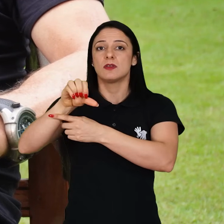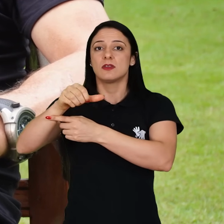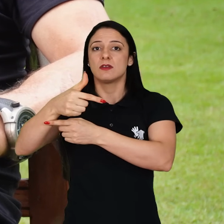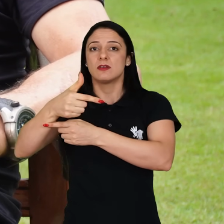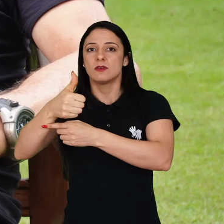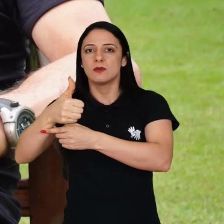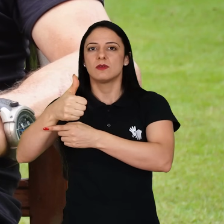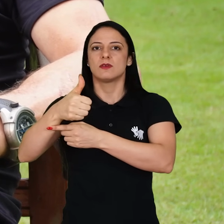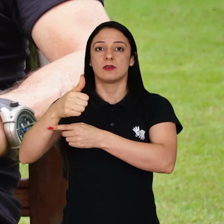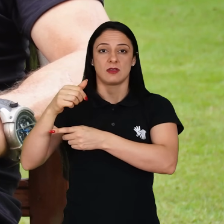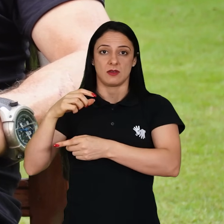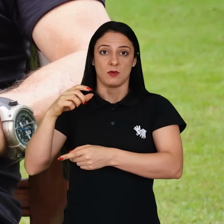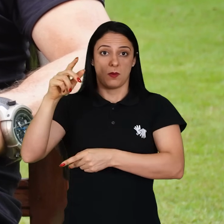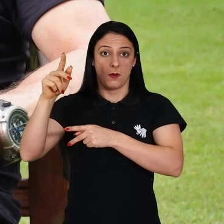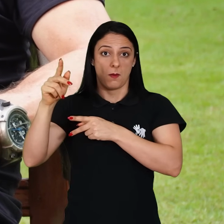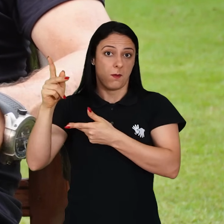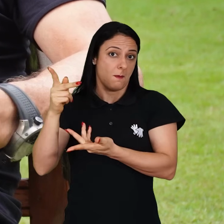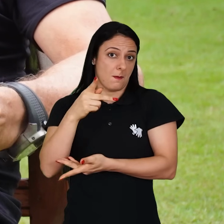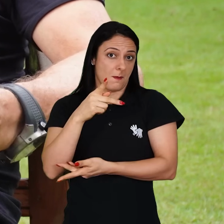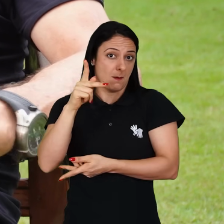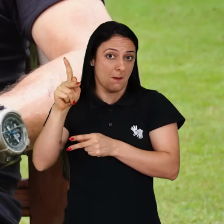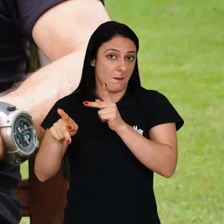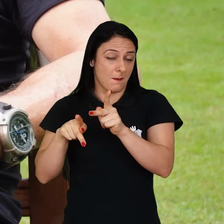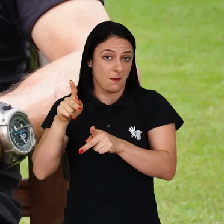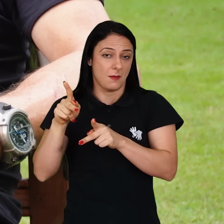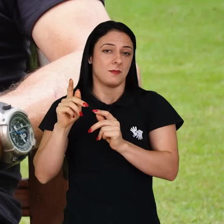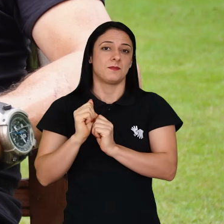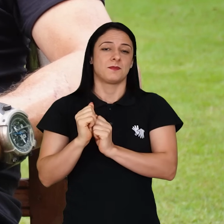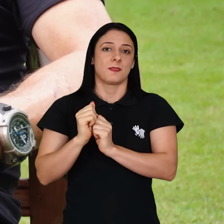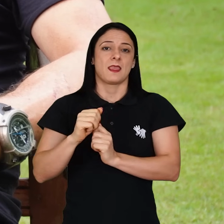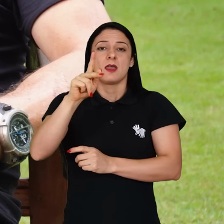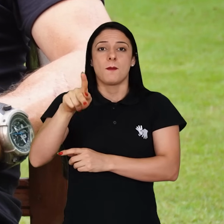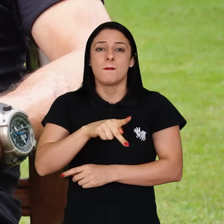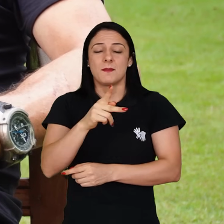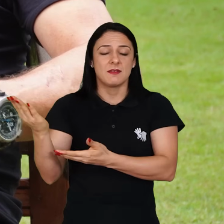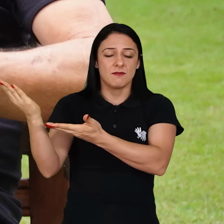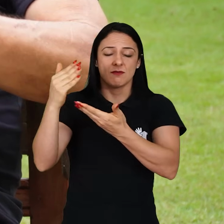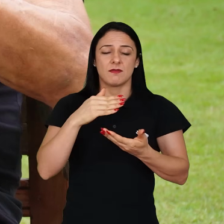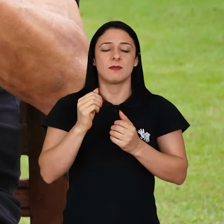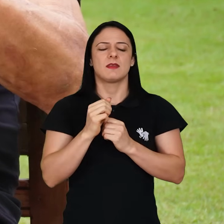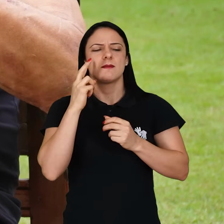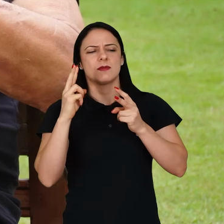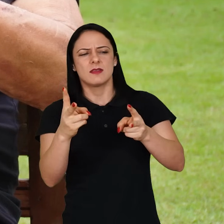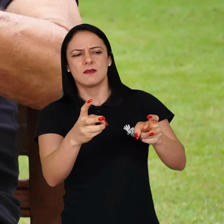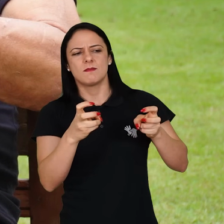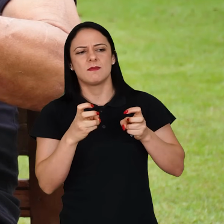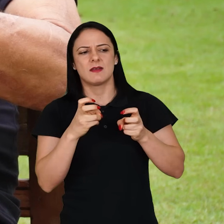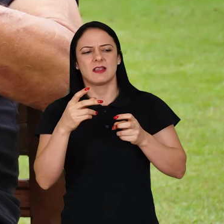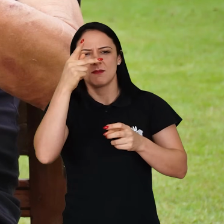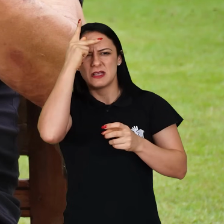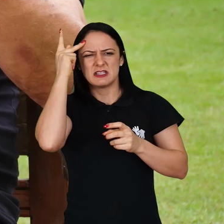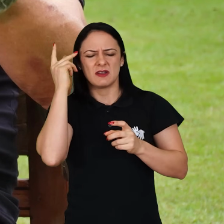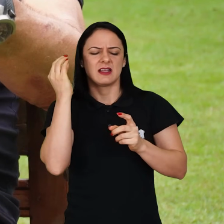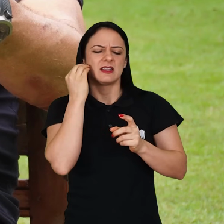1921, que veio um padre que era um arquiteto, o padre Raimundo, e vendo que as pessoas estavam tirando pedaços